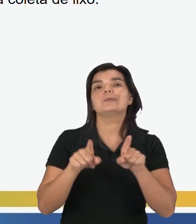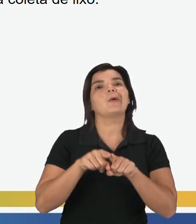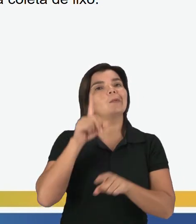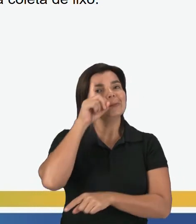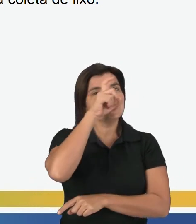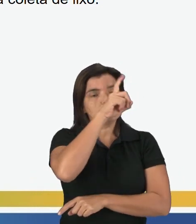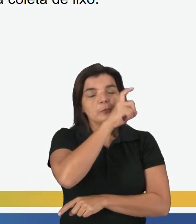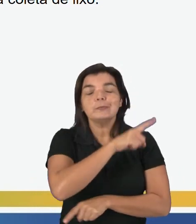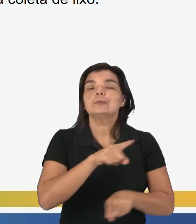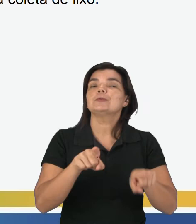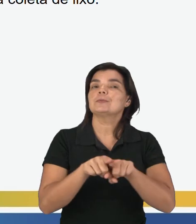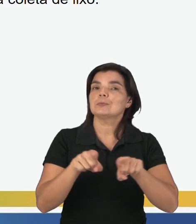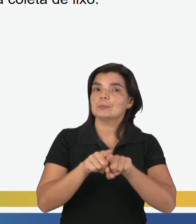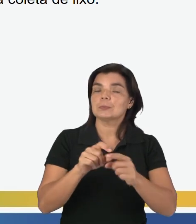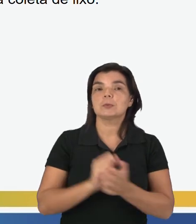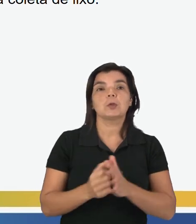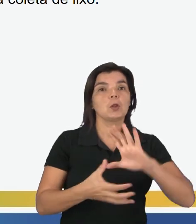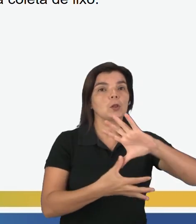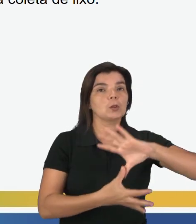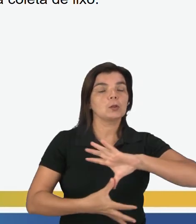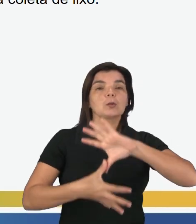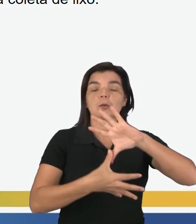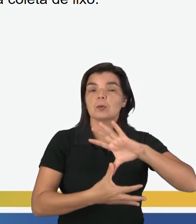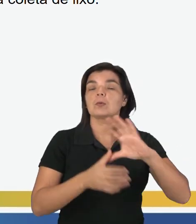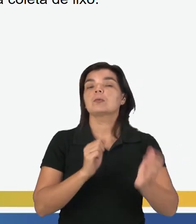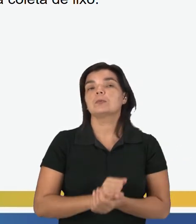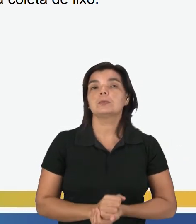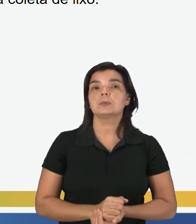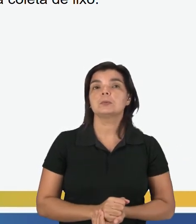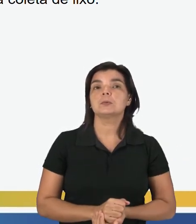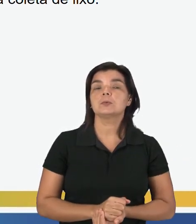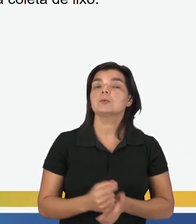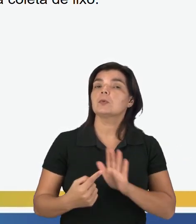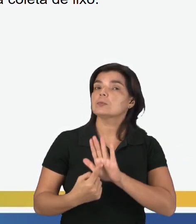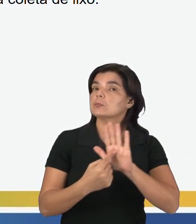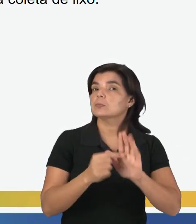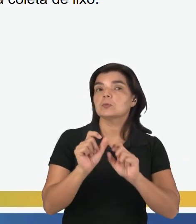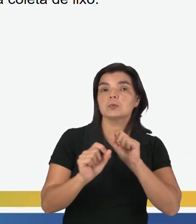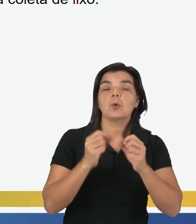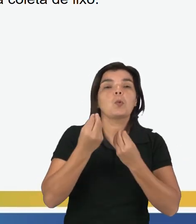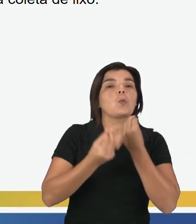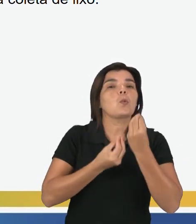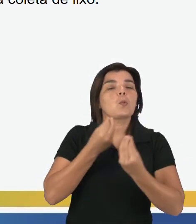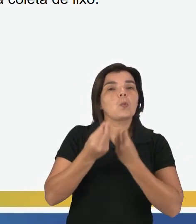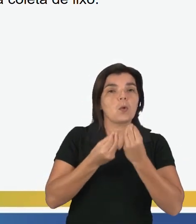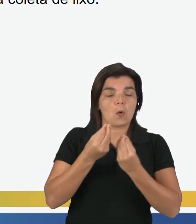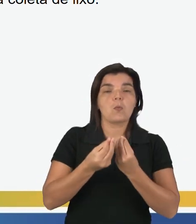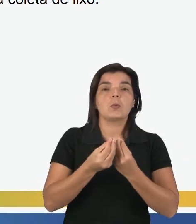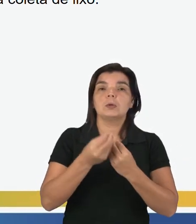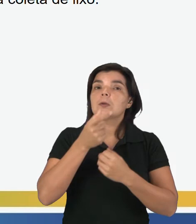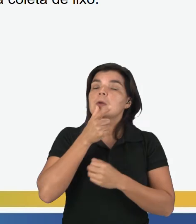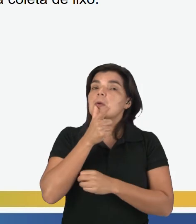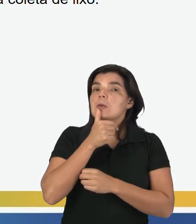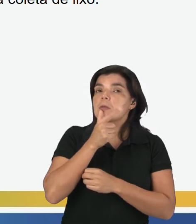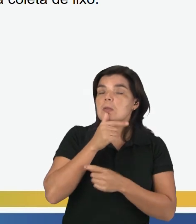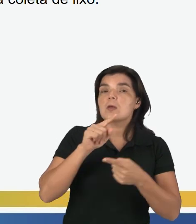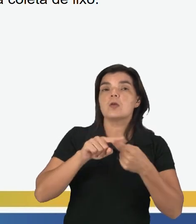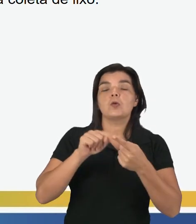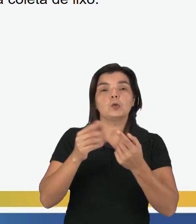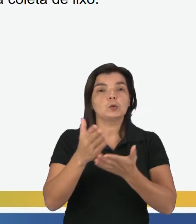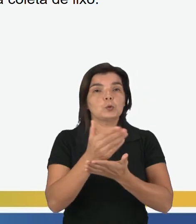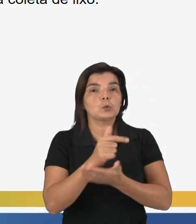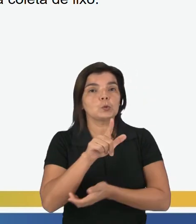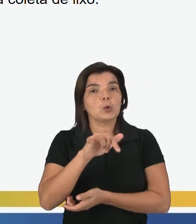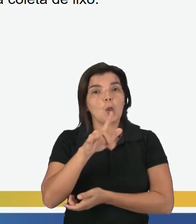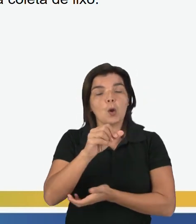agravante no caso desse mapa aí. Então aí é uma demonstração de como é que é a questão do abastecimento de água, coleta de